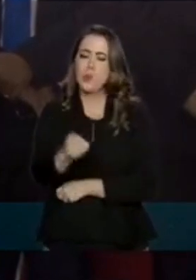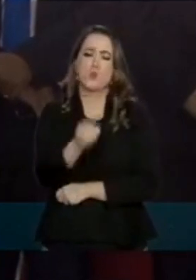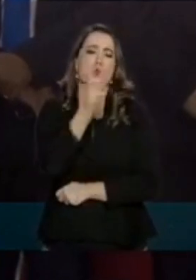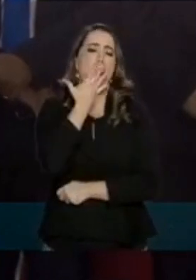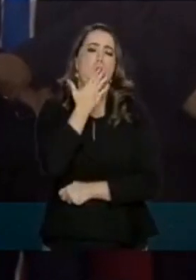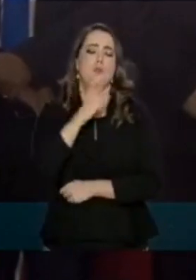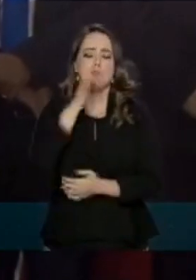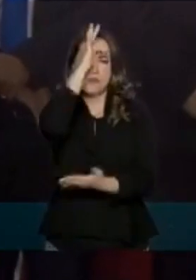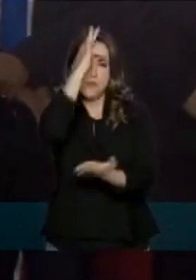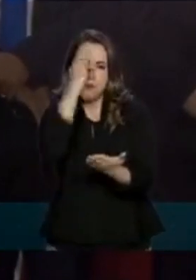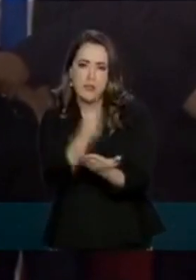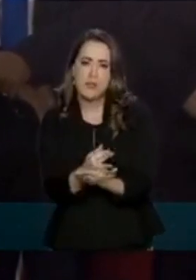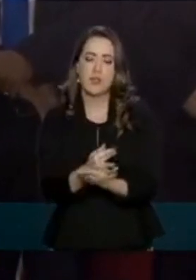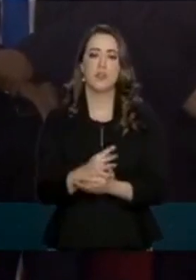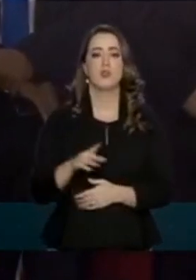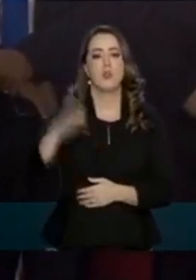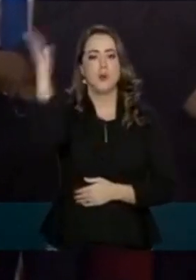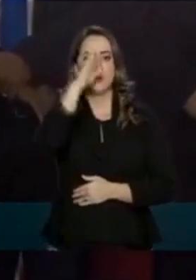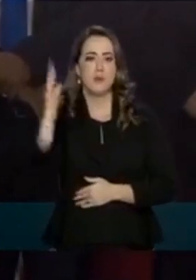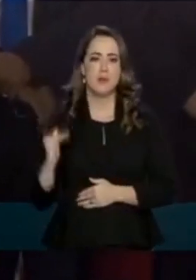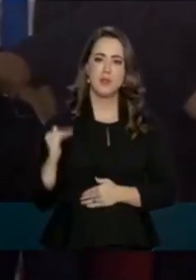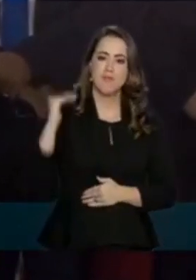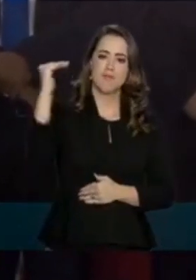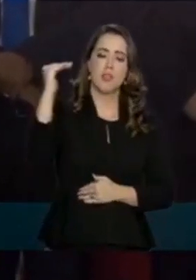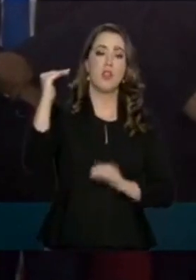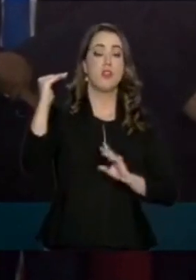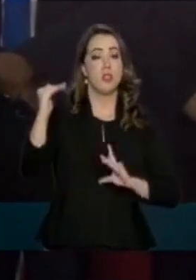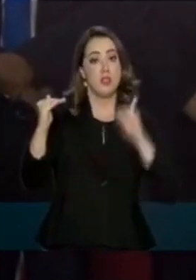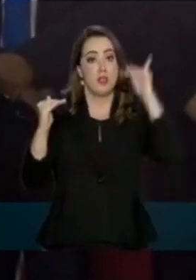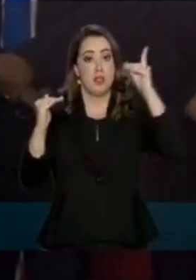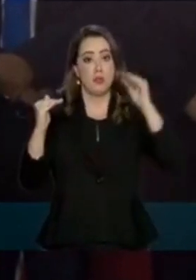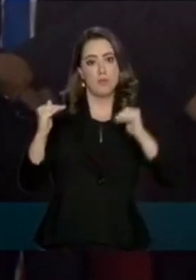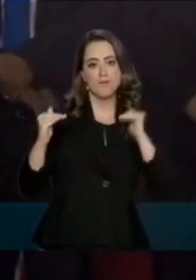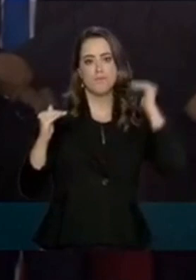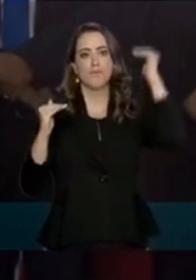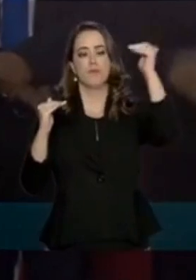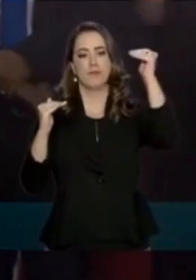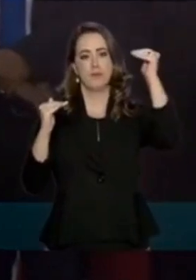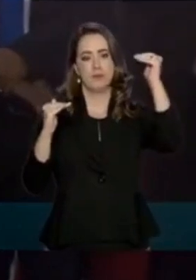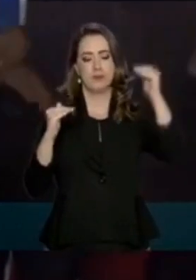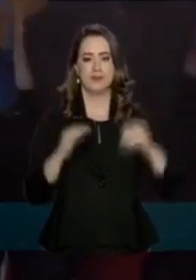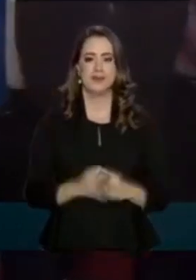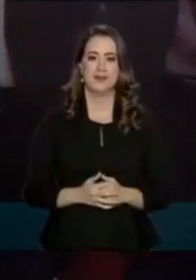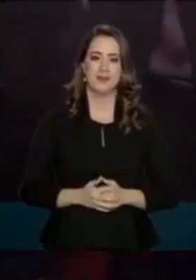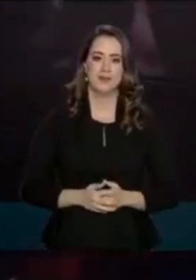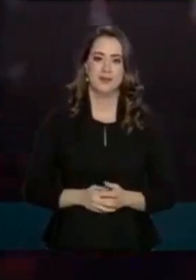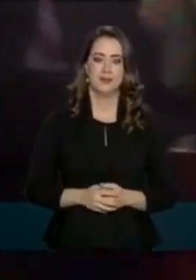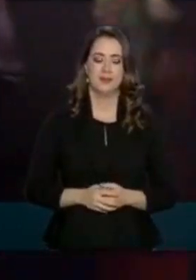e que têm fé. Brasil acima de tudo, Deus acima de todos.